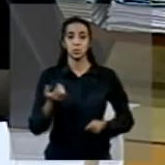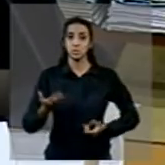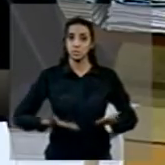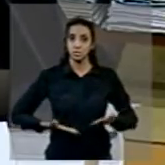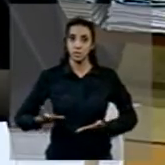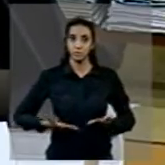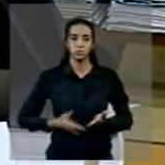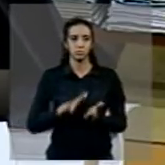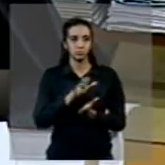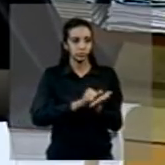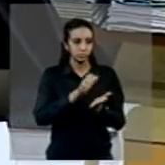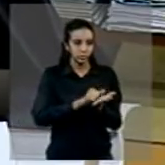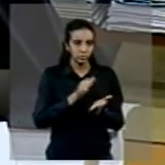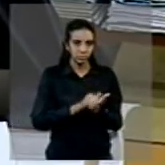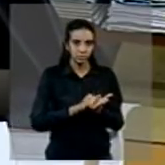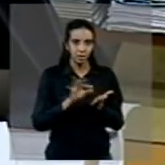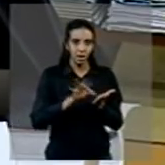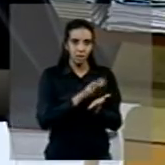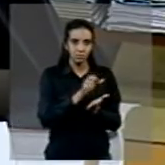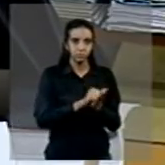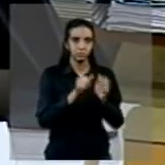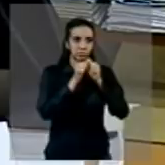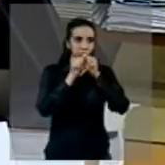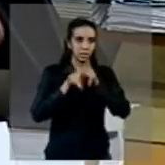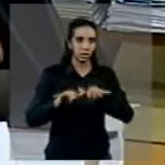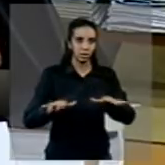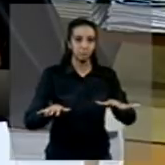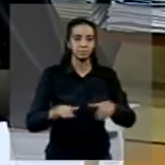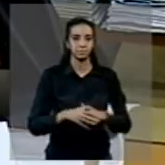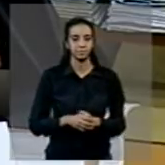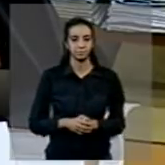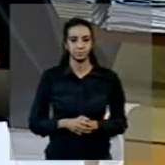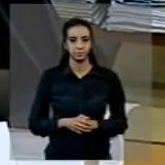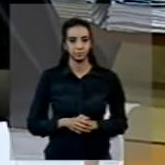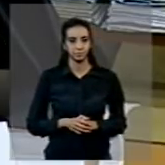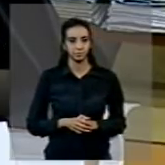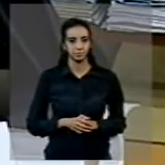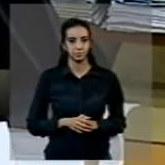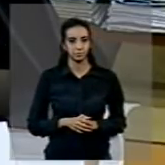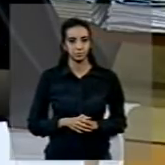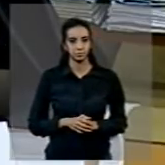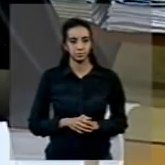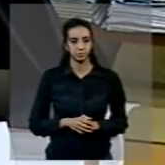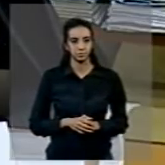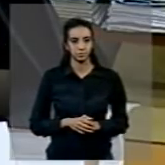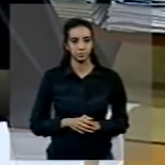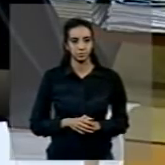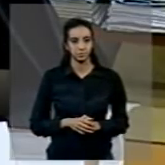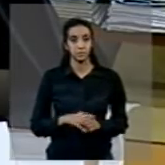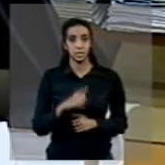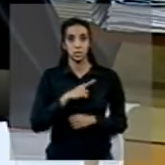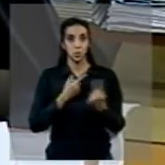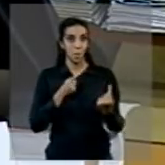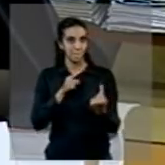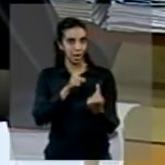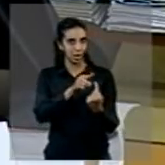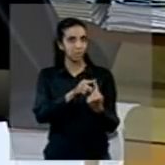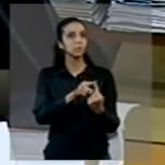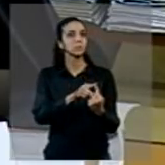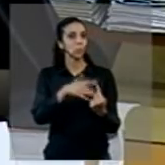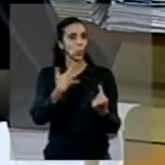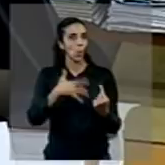de Alistamento Eleitoral. Com a definição de meta audaciosa para o